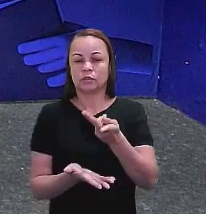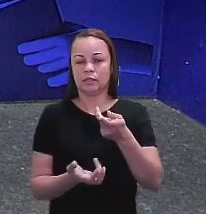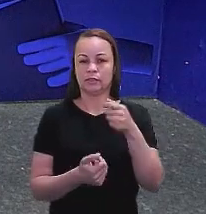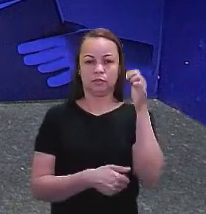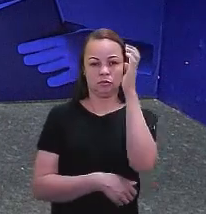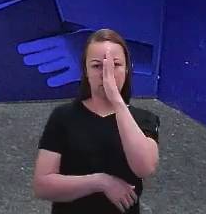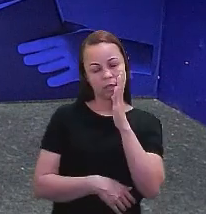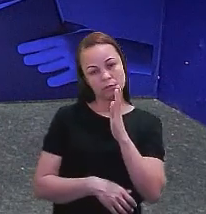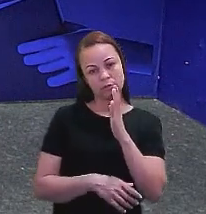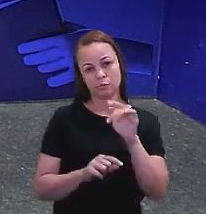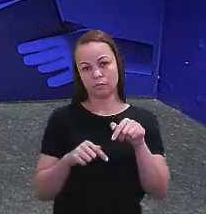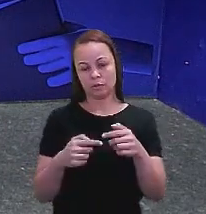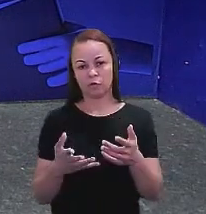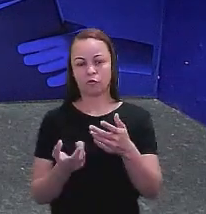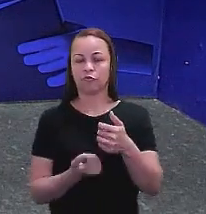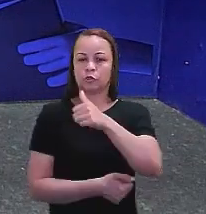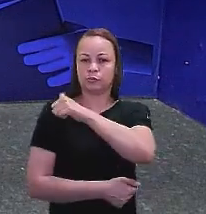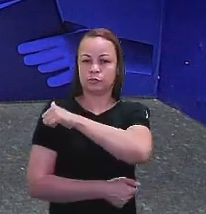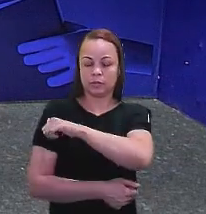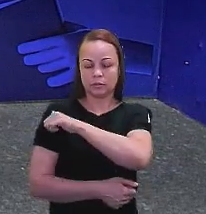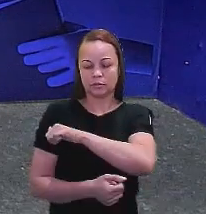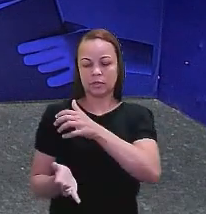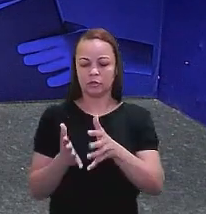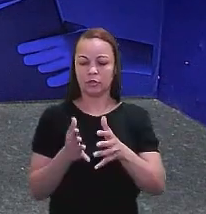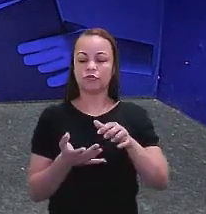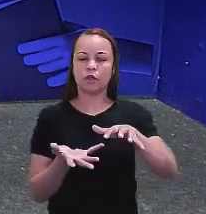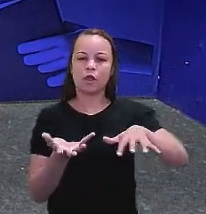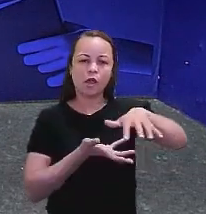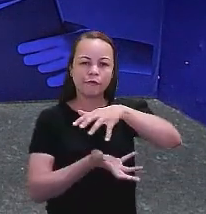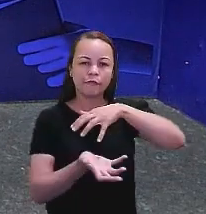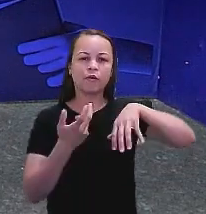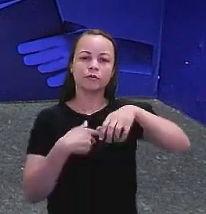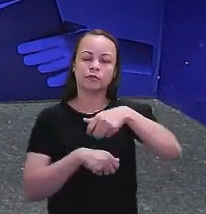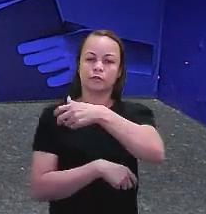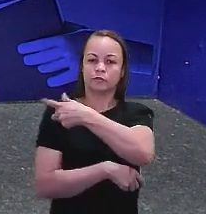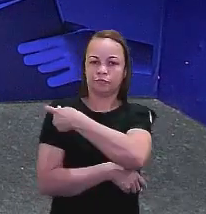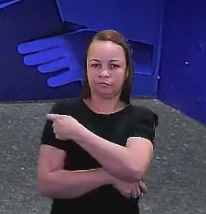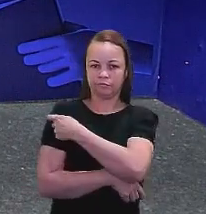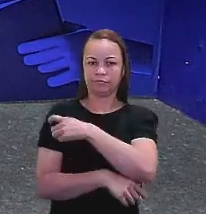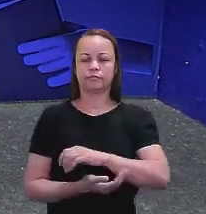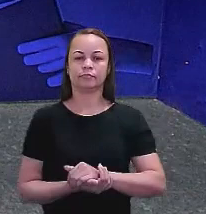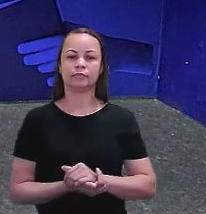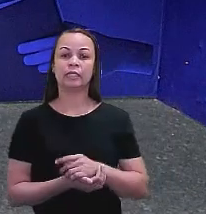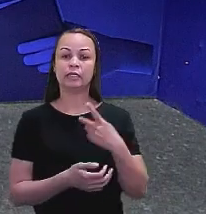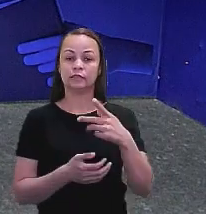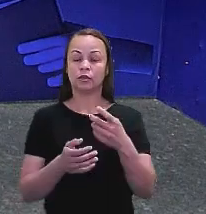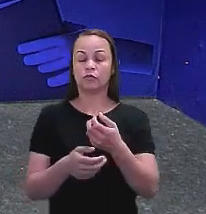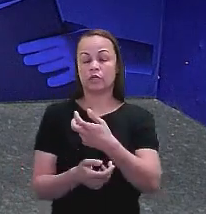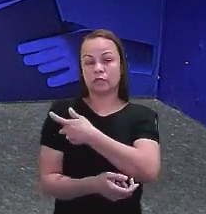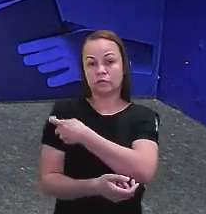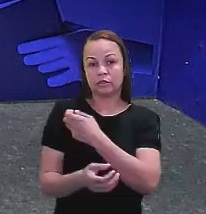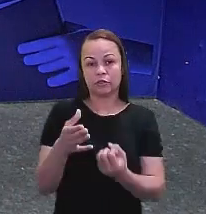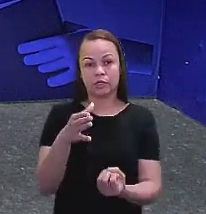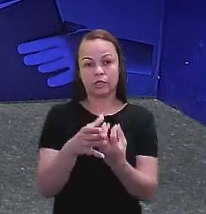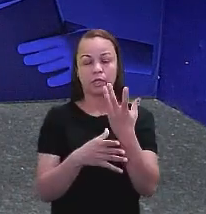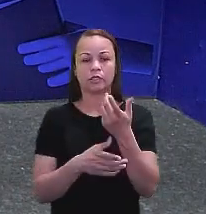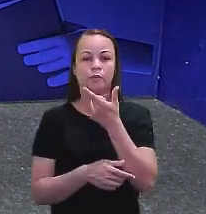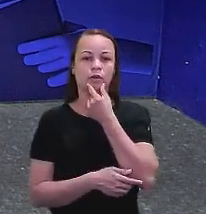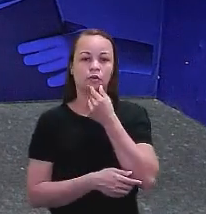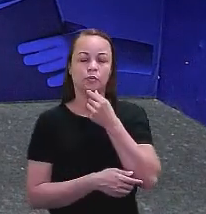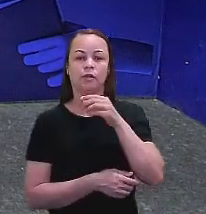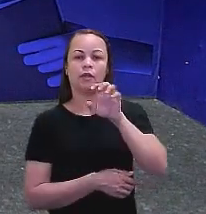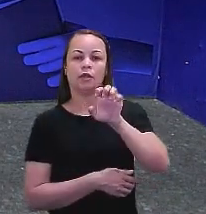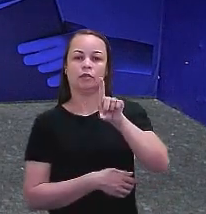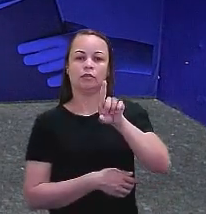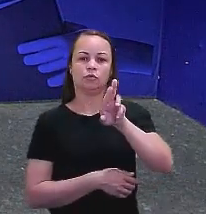enquanto ainda era a capital do Brasil, que foi a revolta das vacinas. Então, a vacina foi desenvolvida e criada por Eduardo Jenner, que era